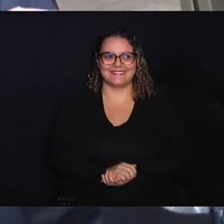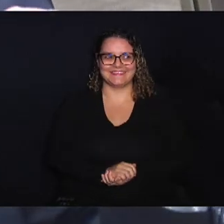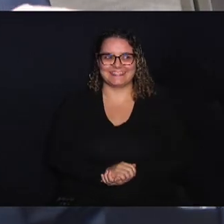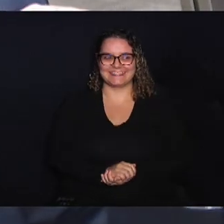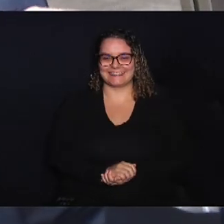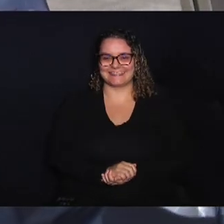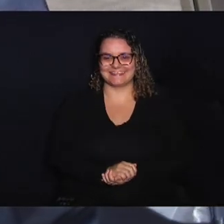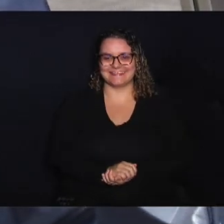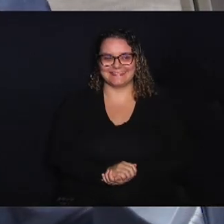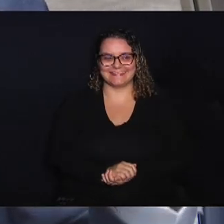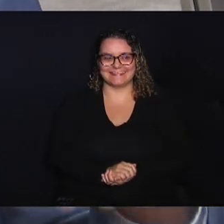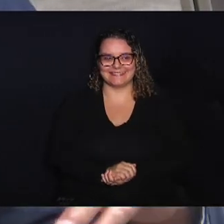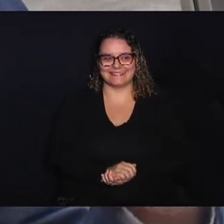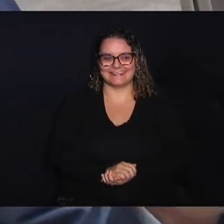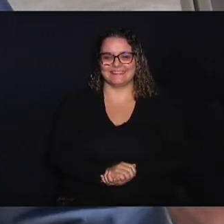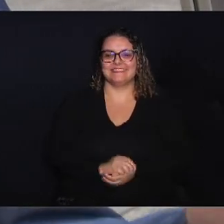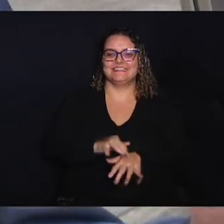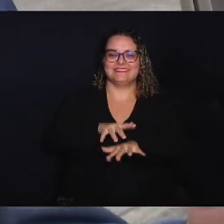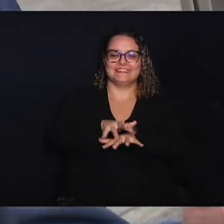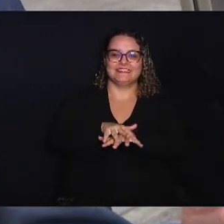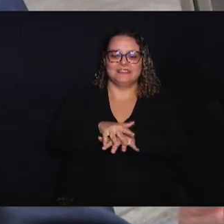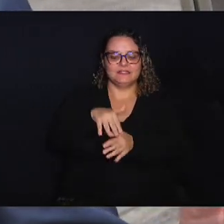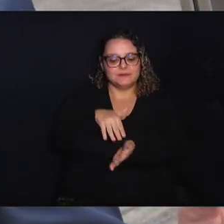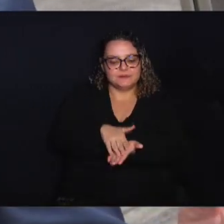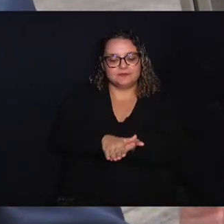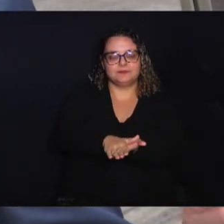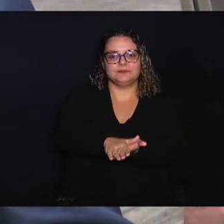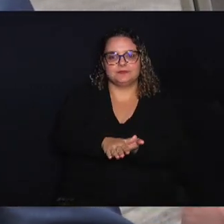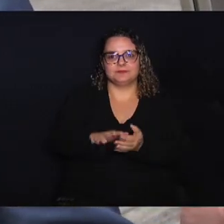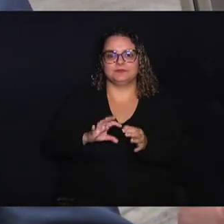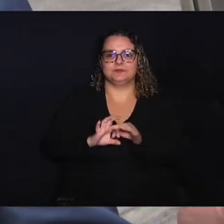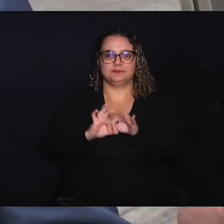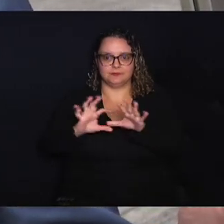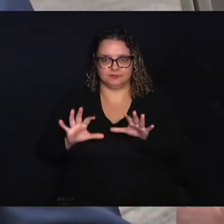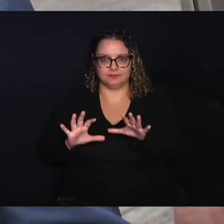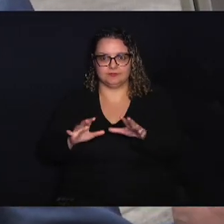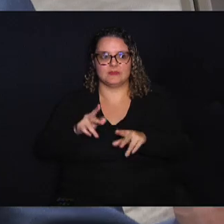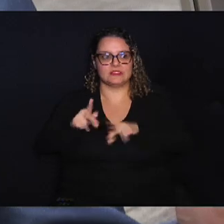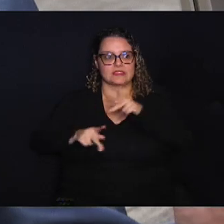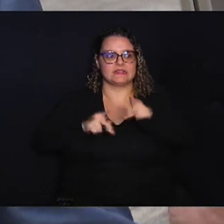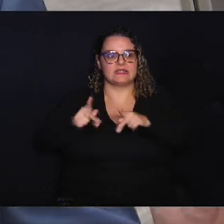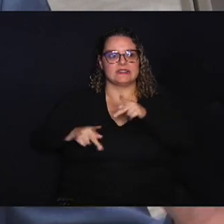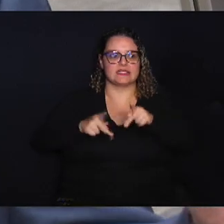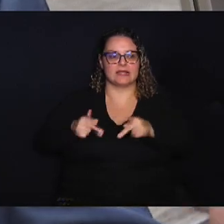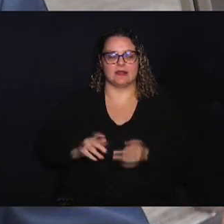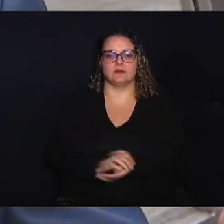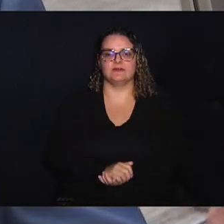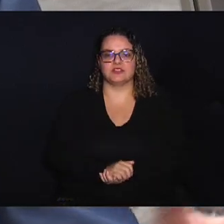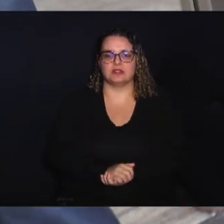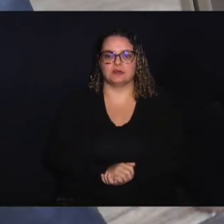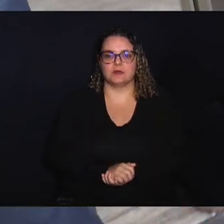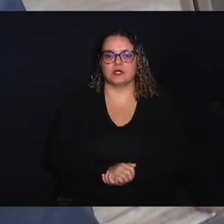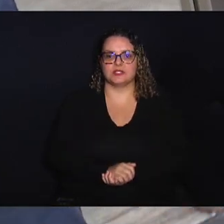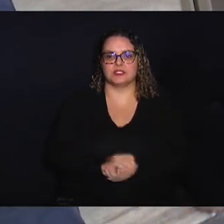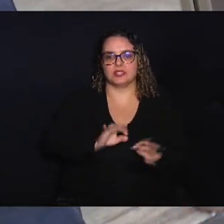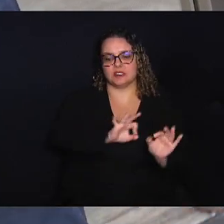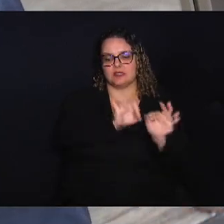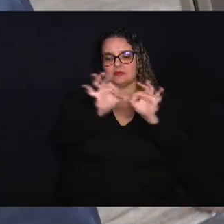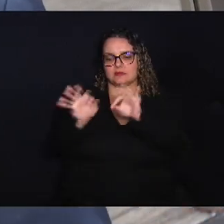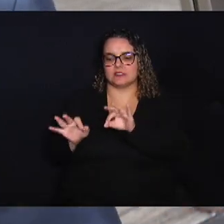impresso, né, em Braille, para que ficar à disposição da população cega que eventualmente queira acompanhar a